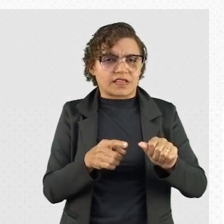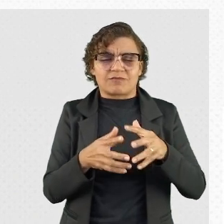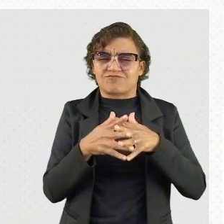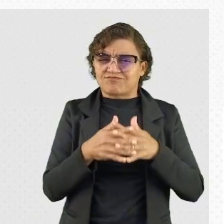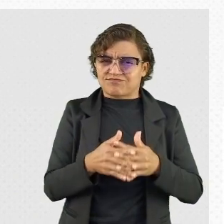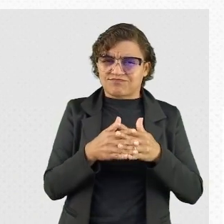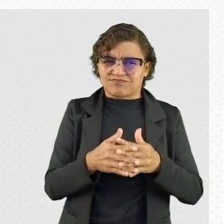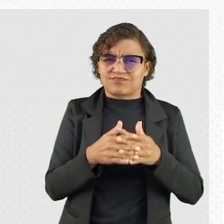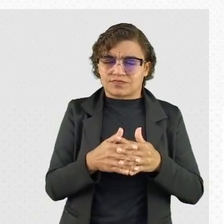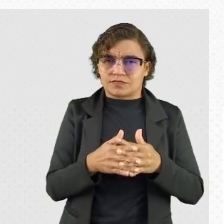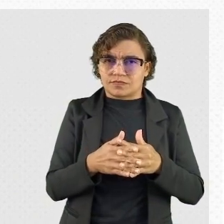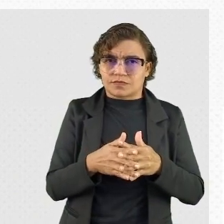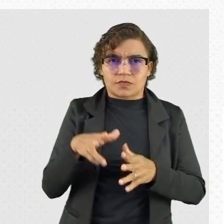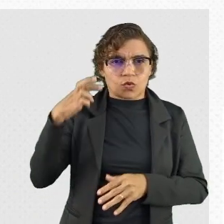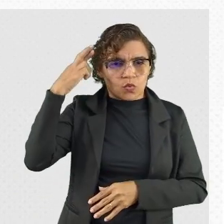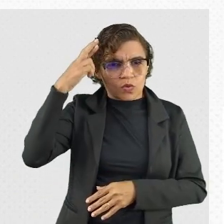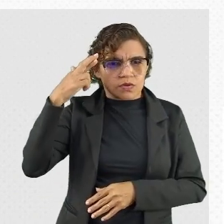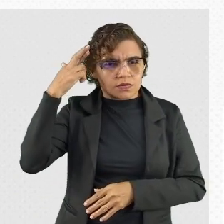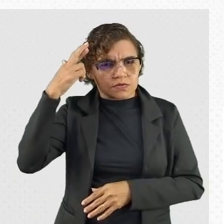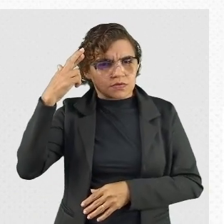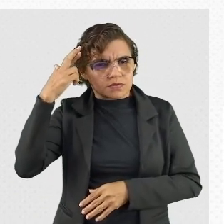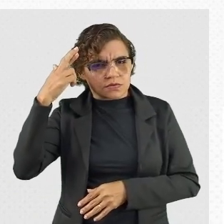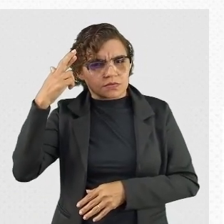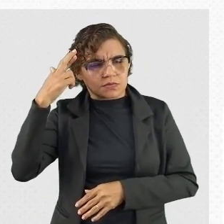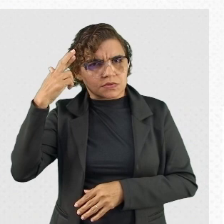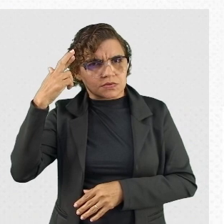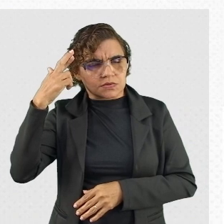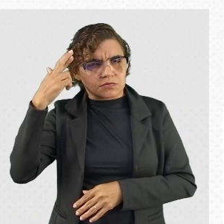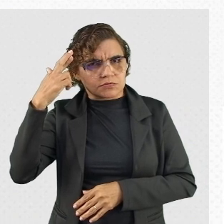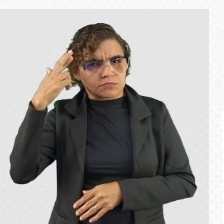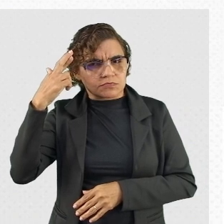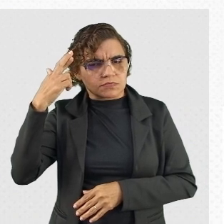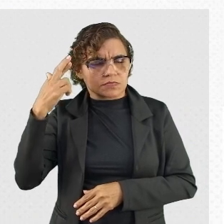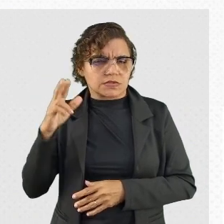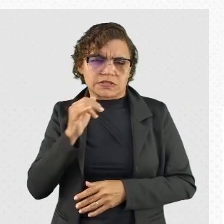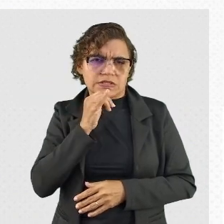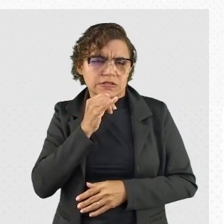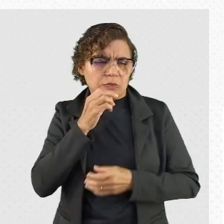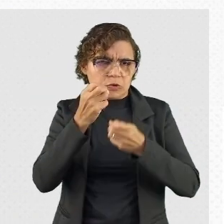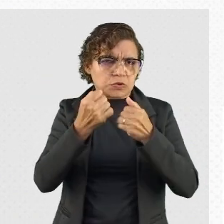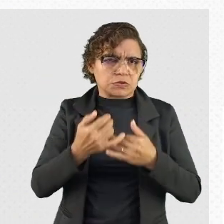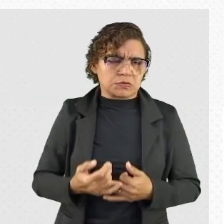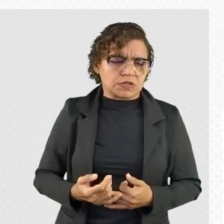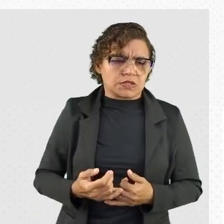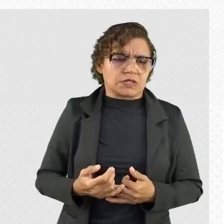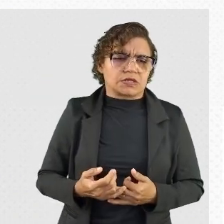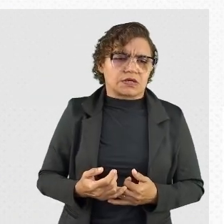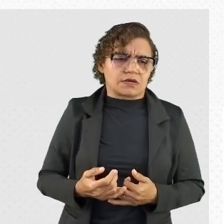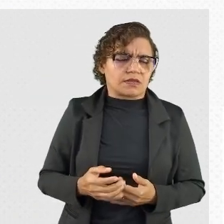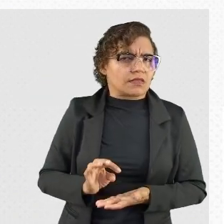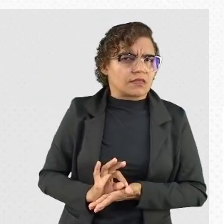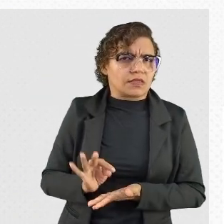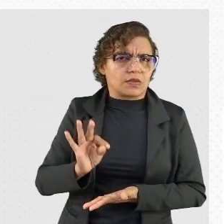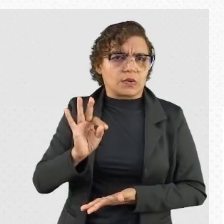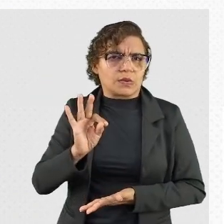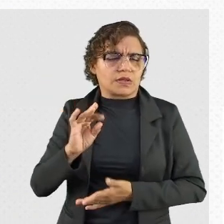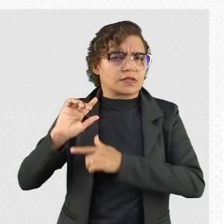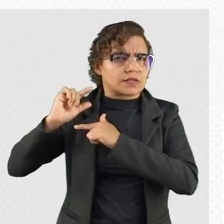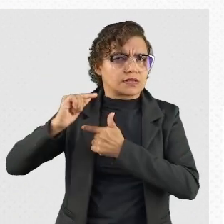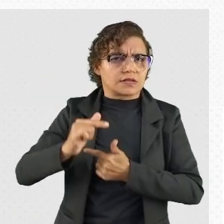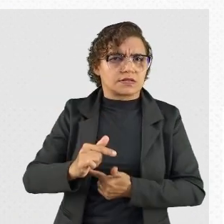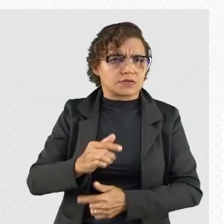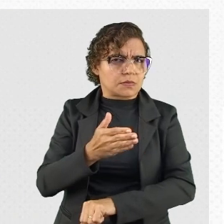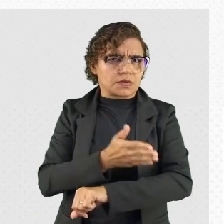confusa. O racionalismo renascentista, ele não vai reforçar esse princípio teológico da tradição